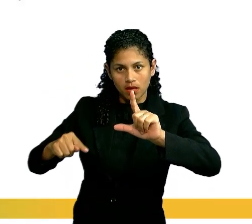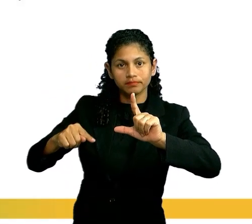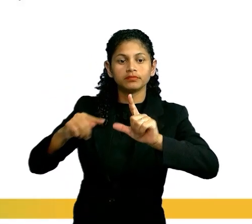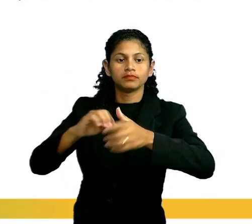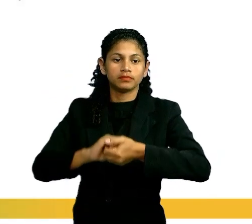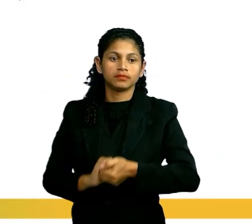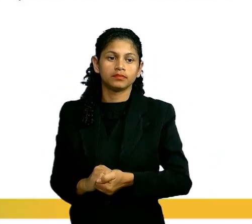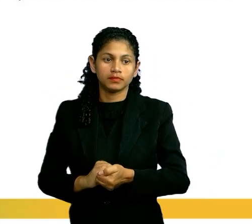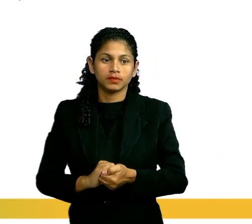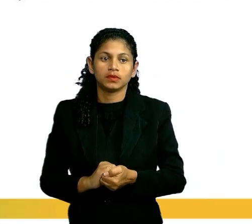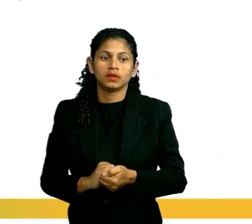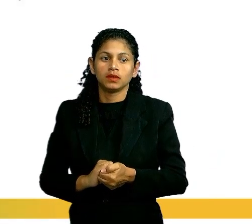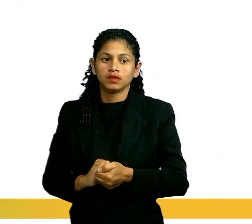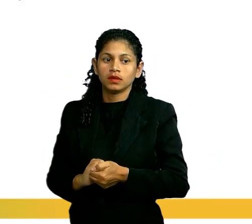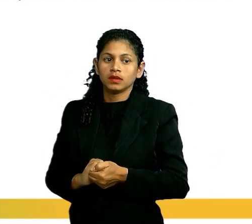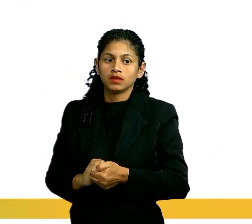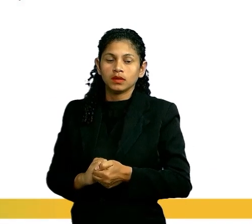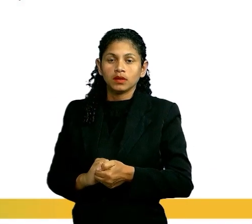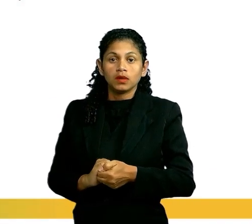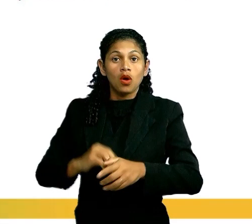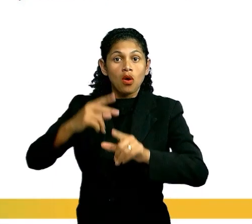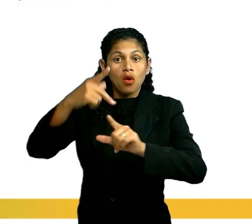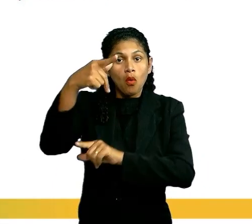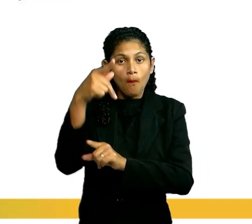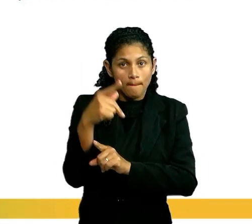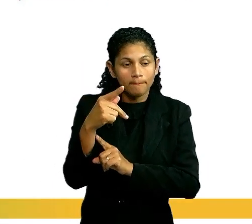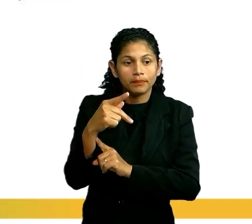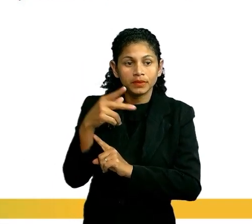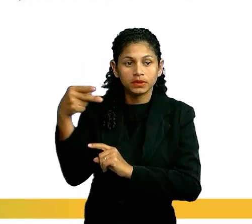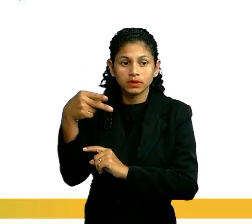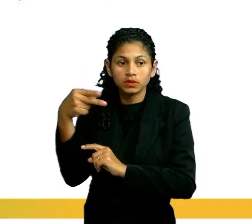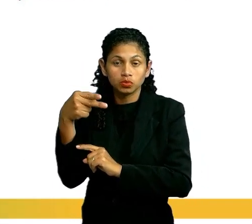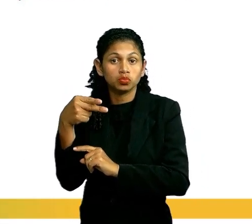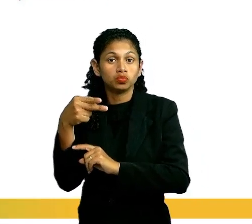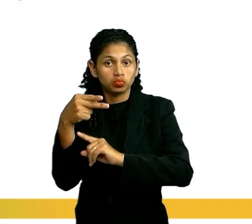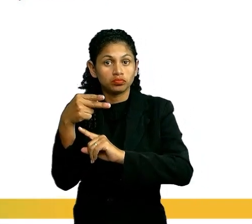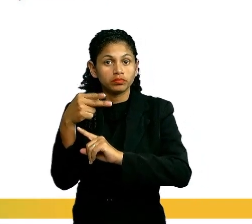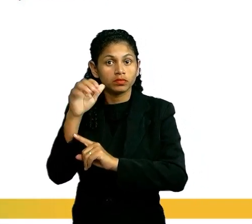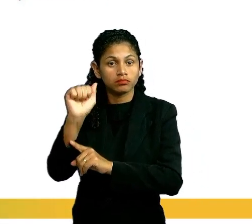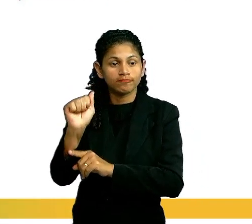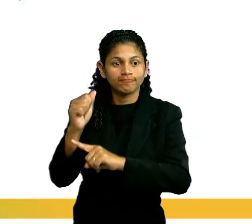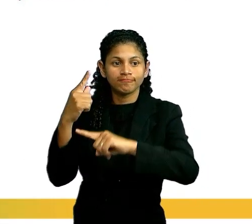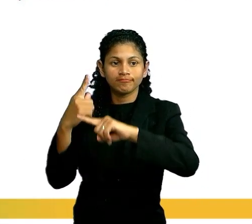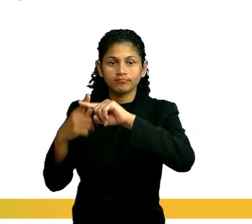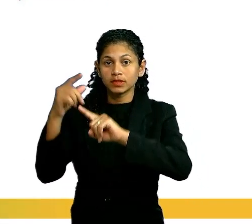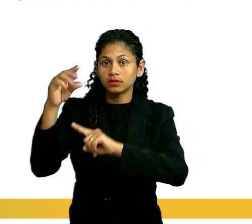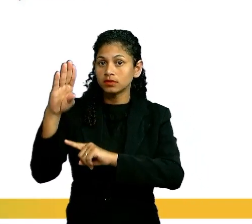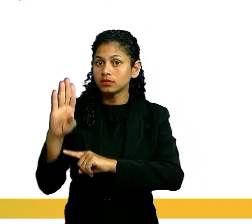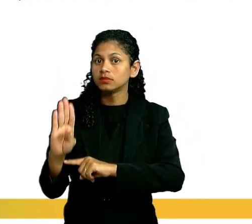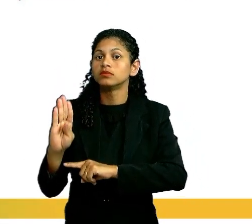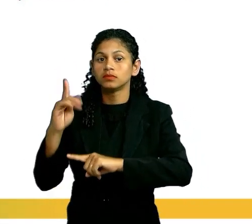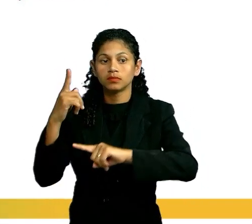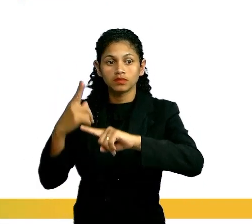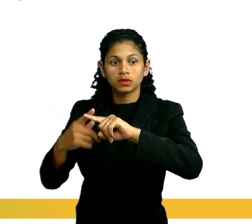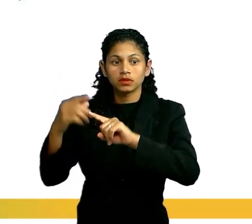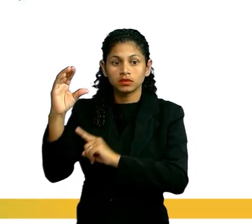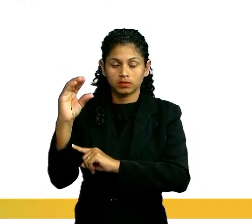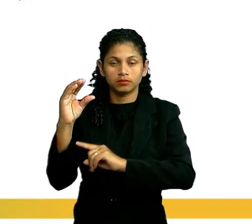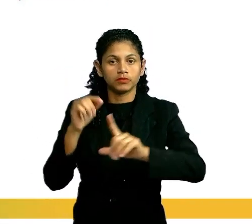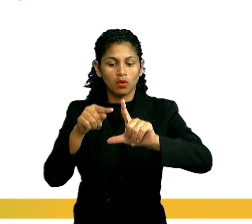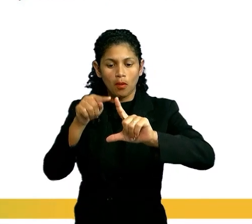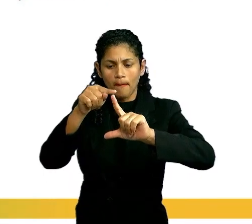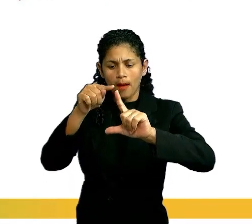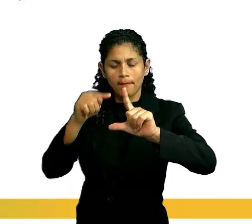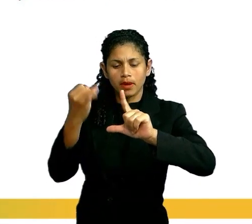Perímetro do triângulo retângulo é justamente somar os lados que o triângulo tem, beleza? Que é, no caso, somar